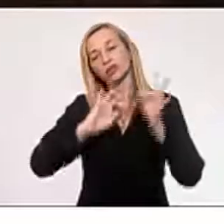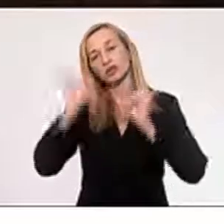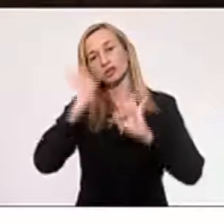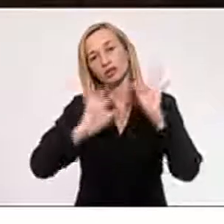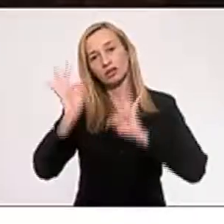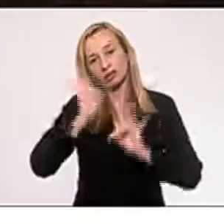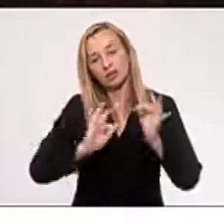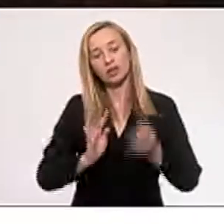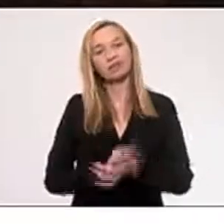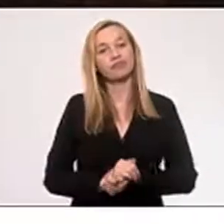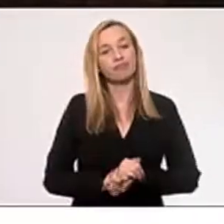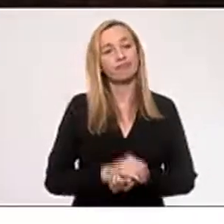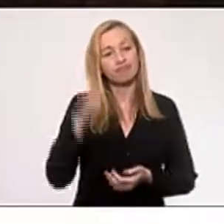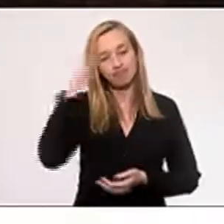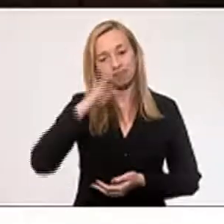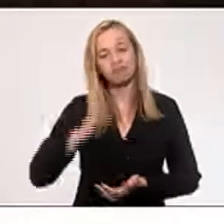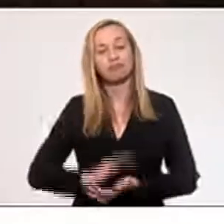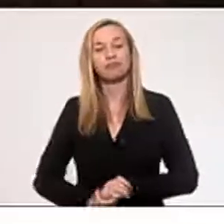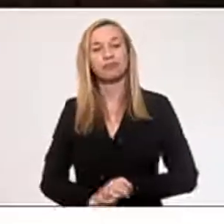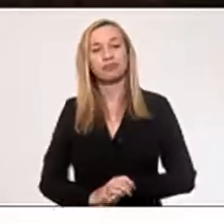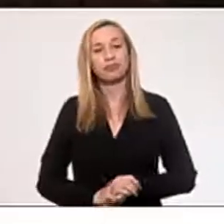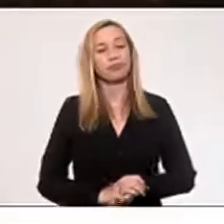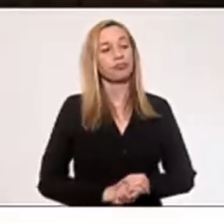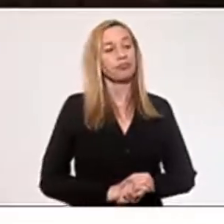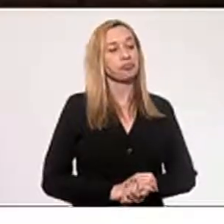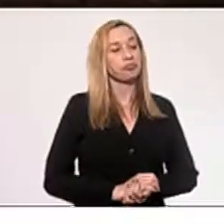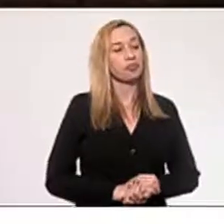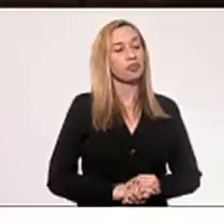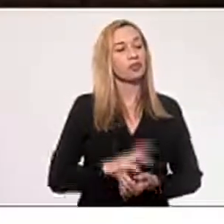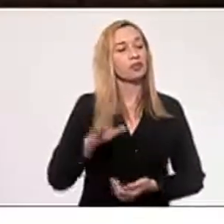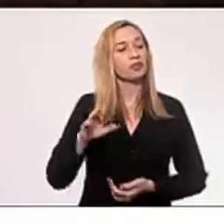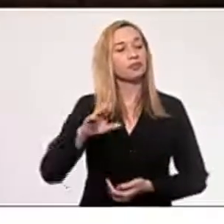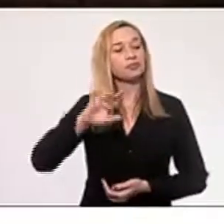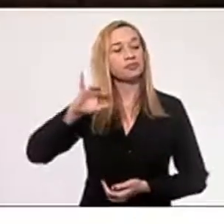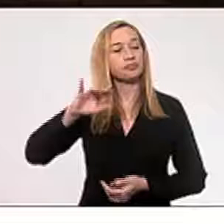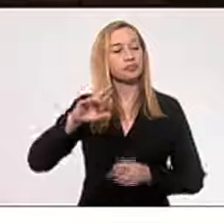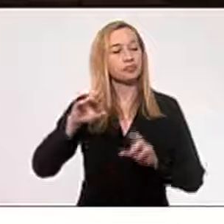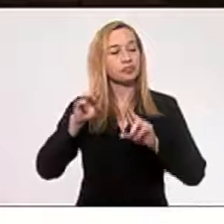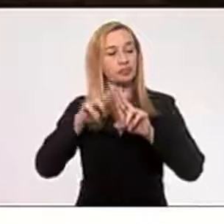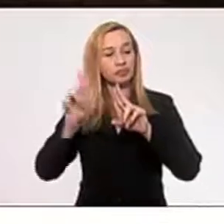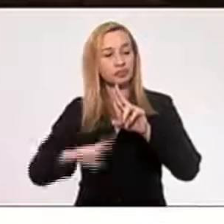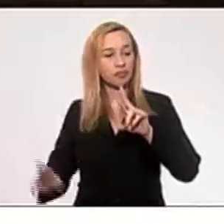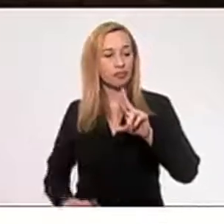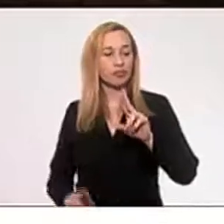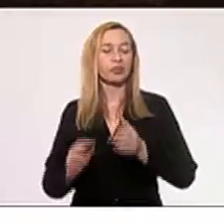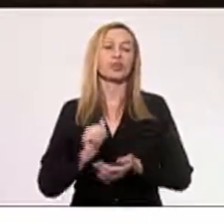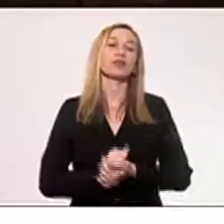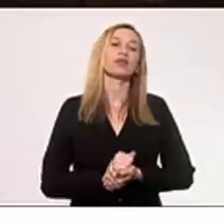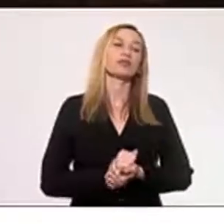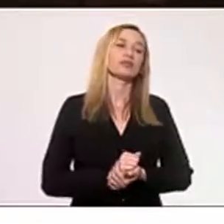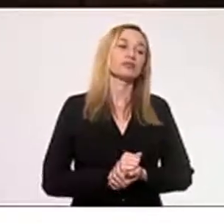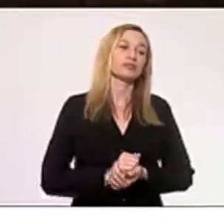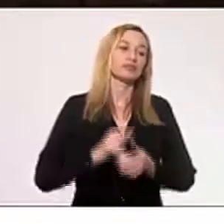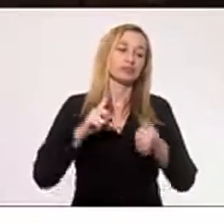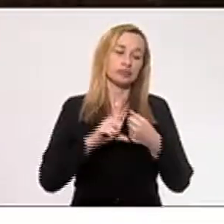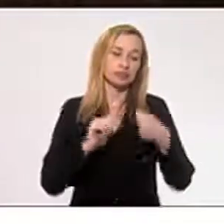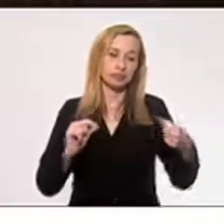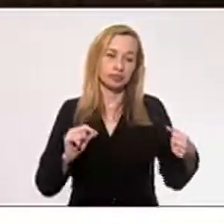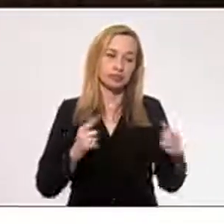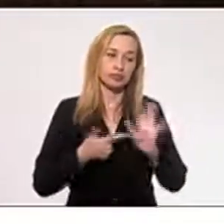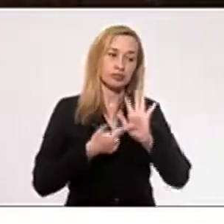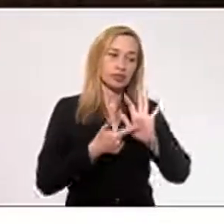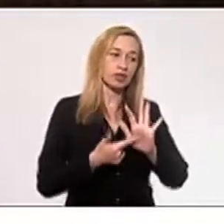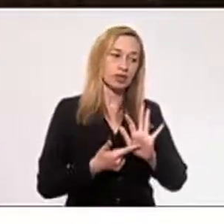até da ciência internacional. A produção da UERJ em artigos publicados em periódicos especializados tem um